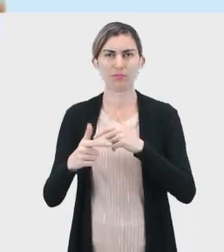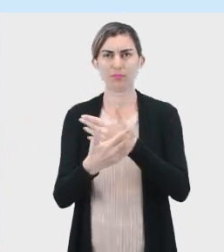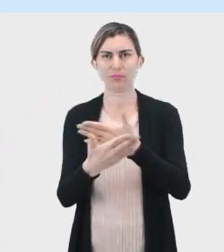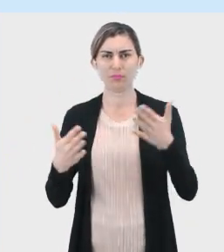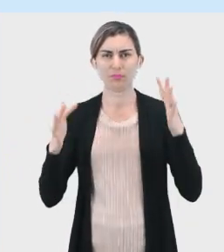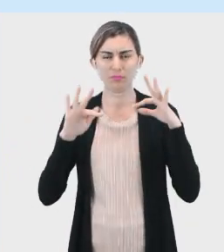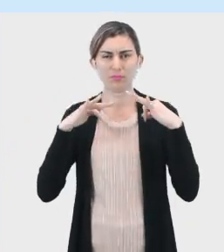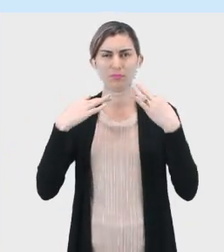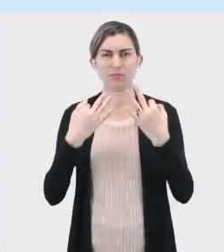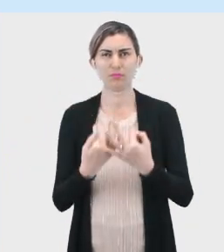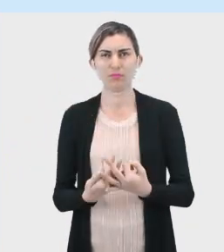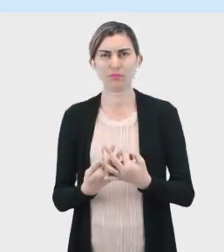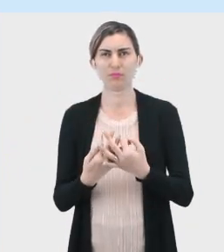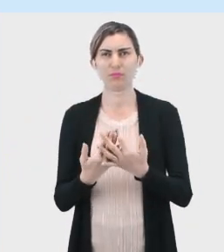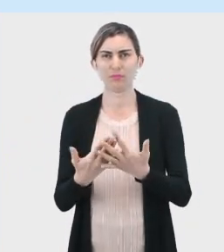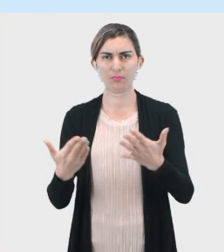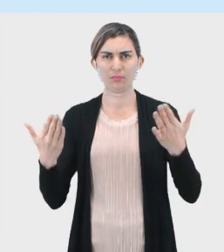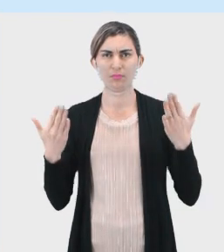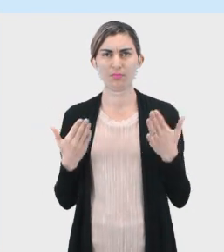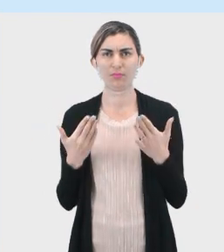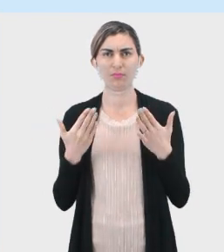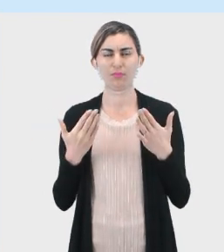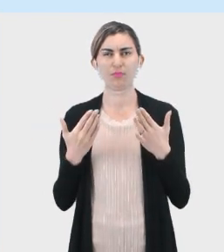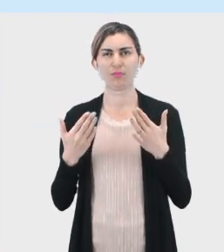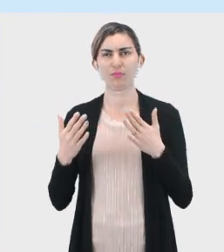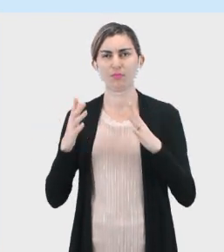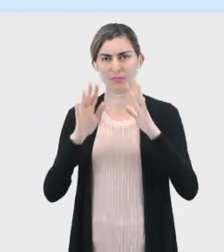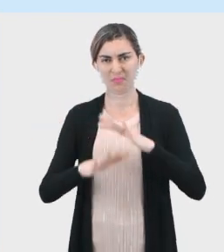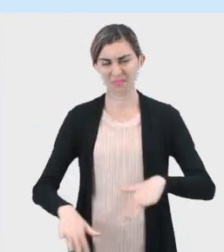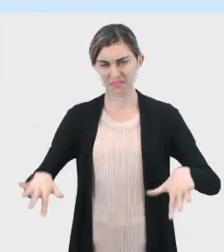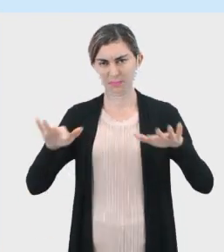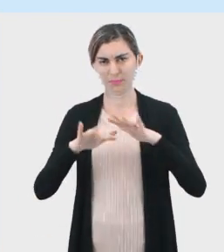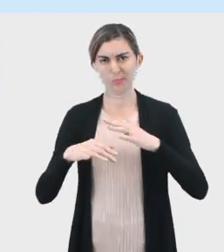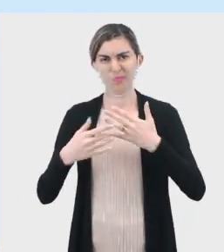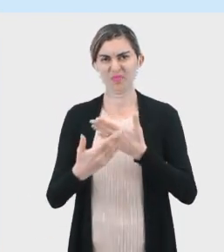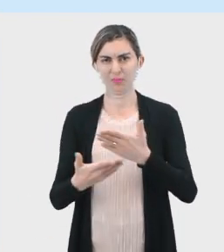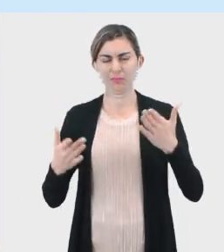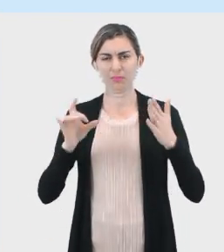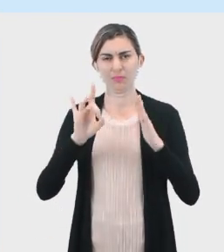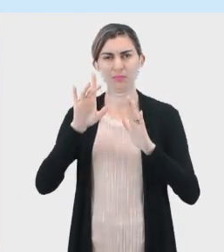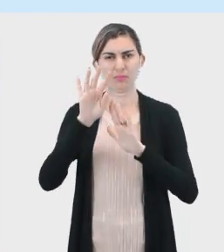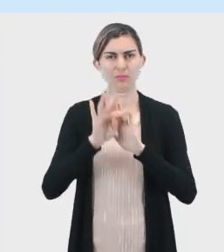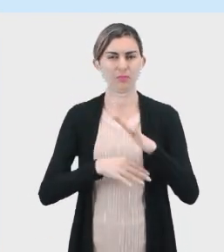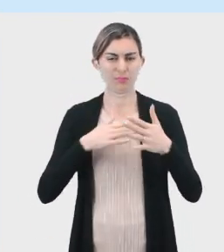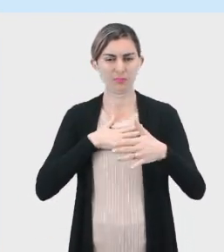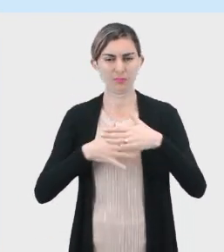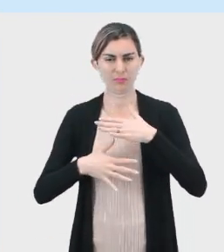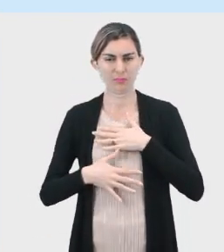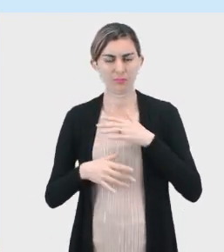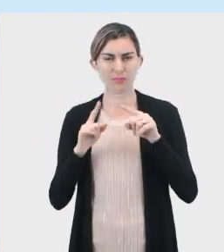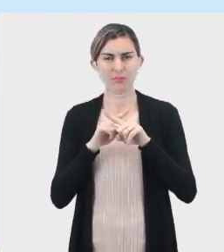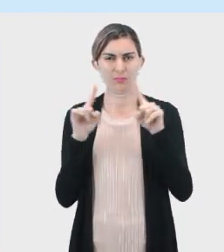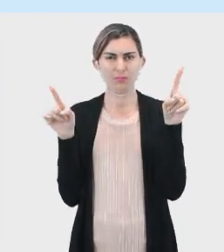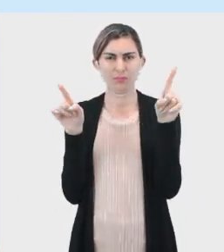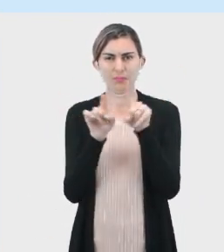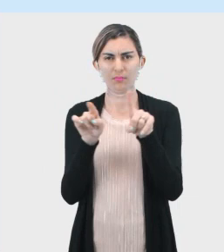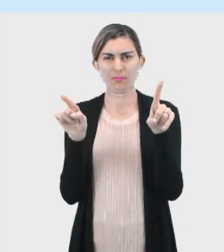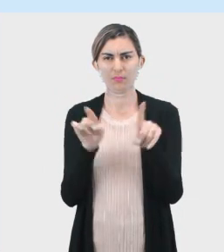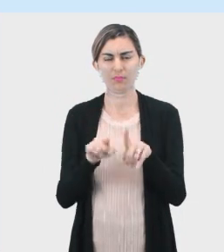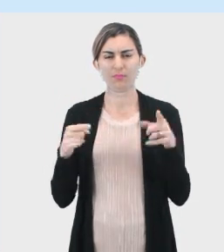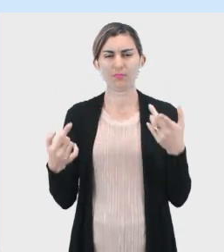na família ou num convívio de uma maneira geral. Não só por questões do corpo, mas também